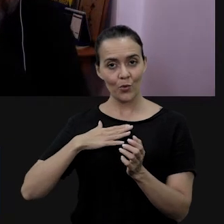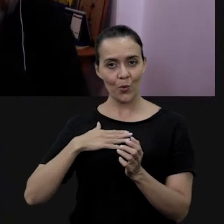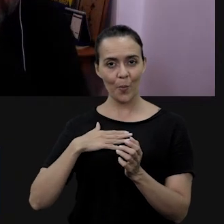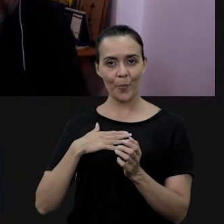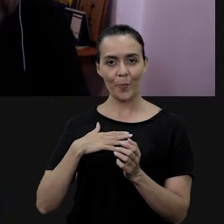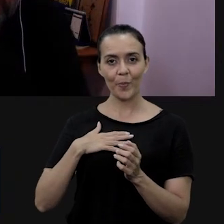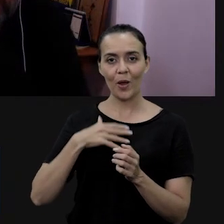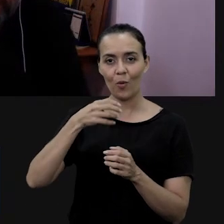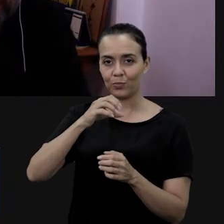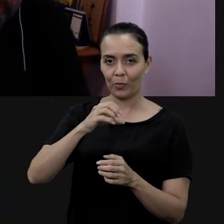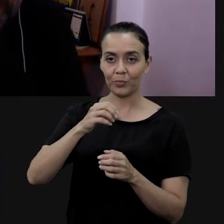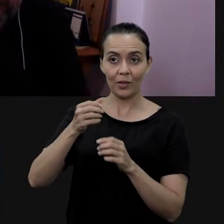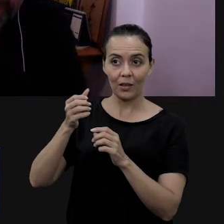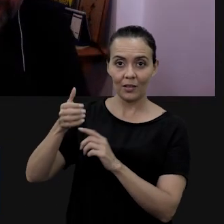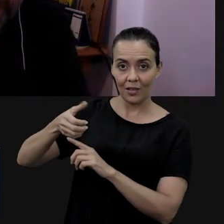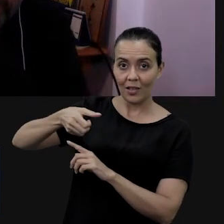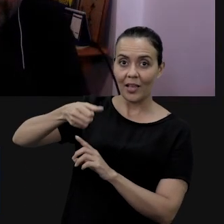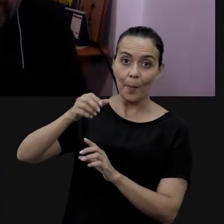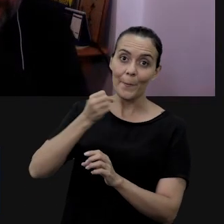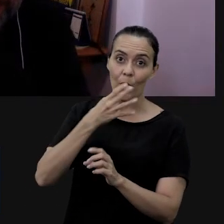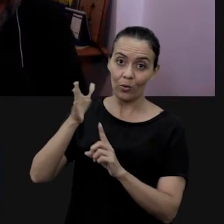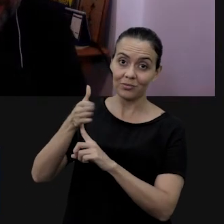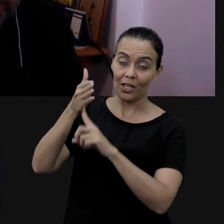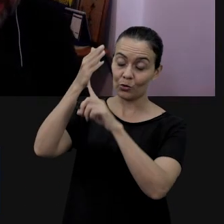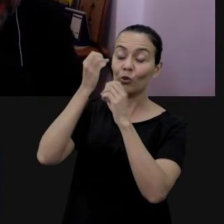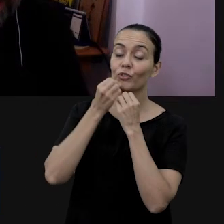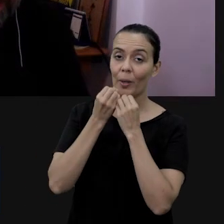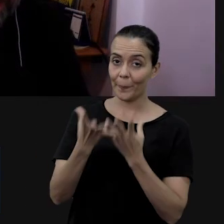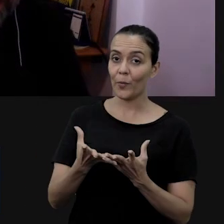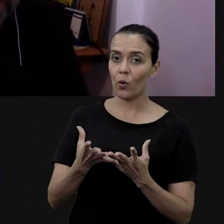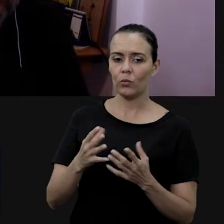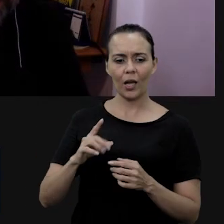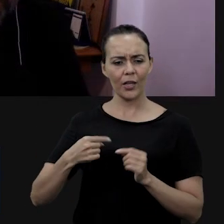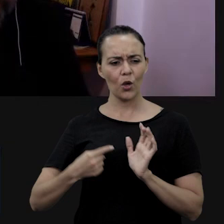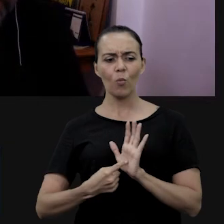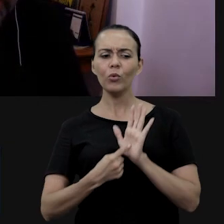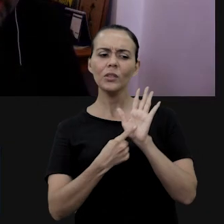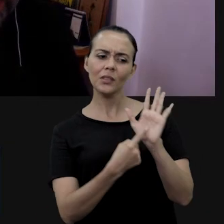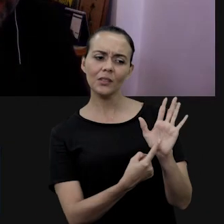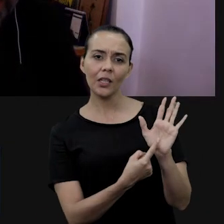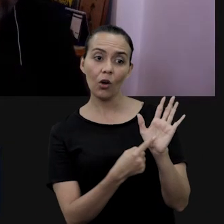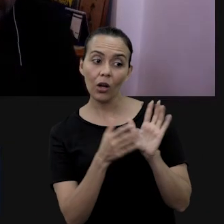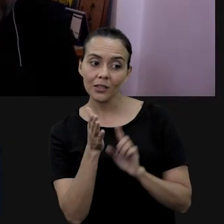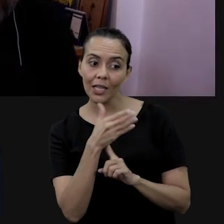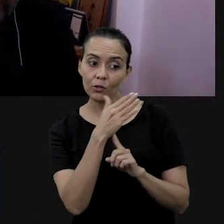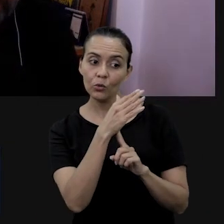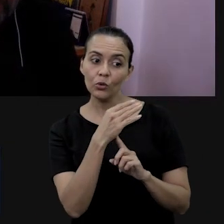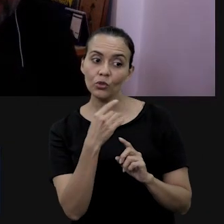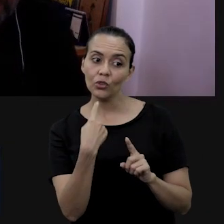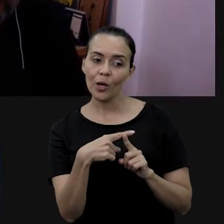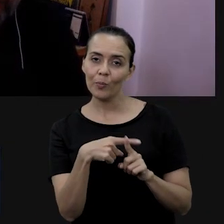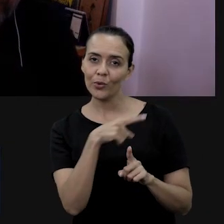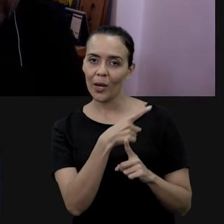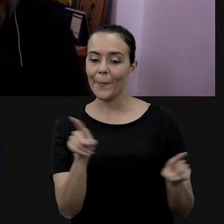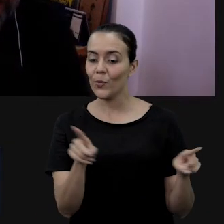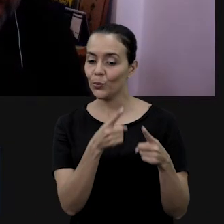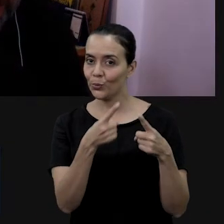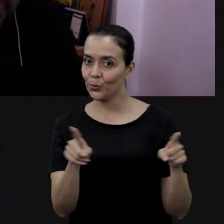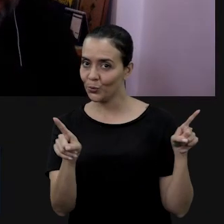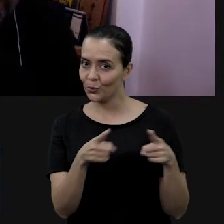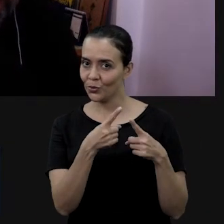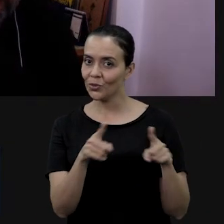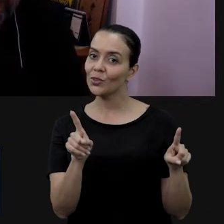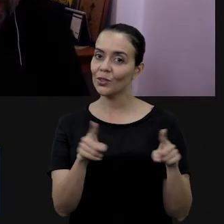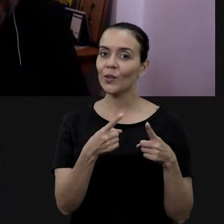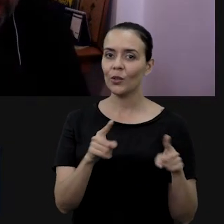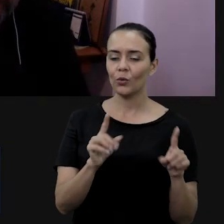é muito portátil. E daí eu mostrei essas tecnologias para os amigos músicos, que o músico ele vem de um outro